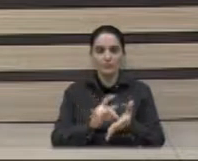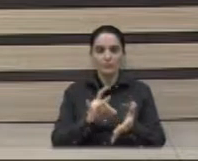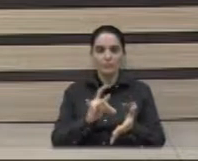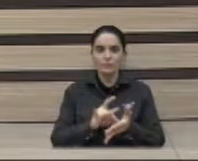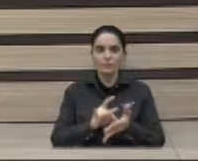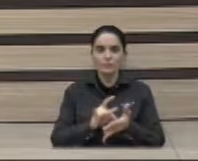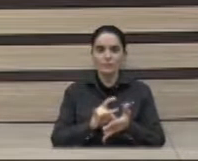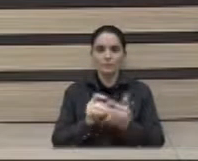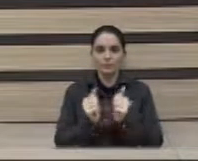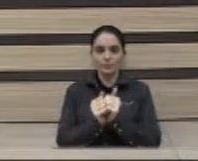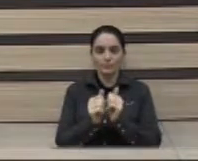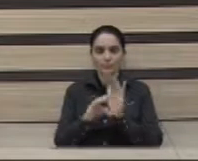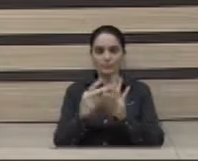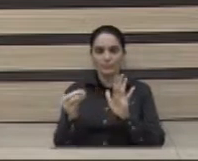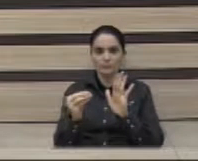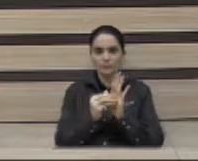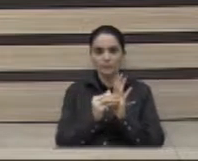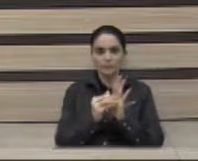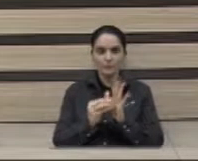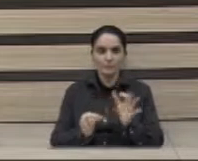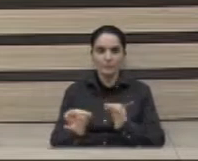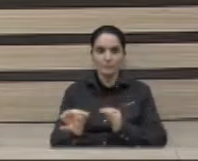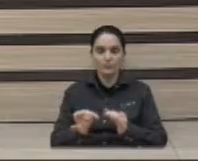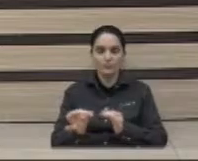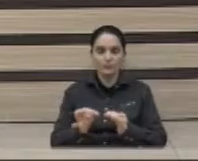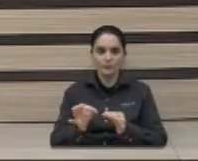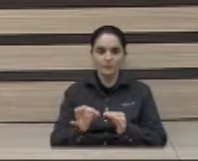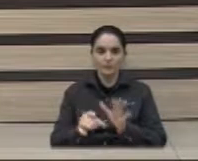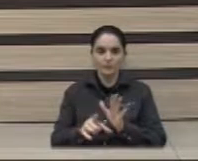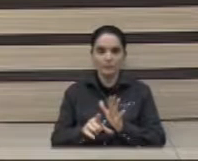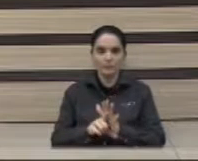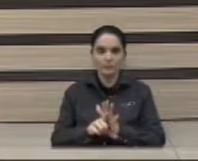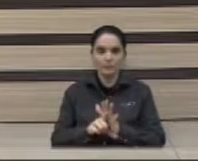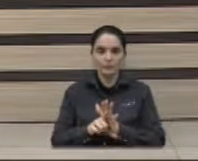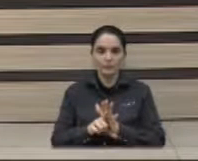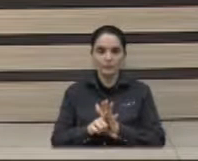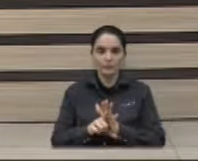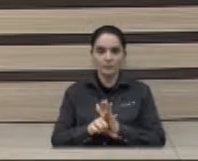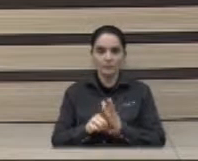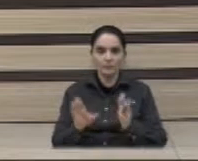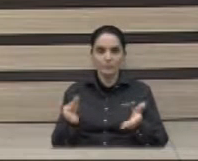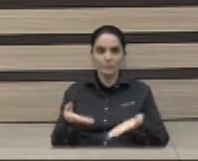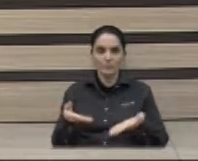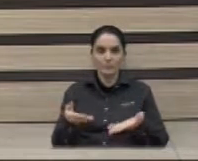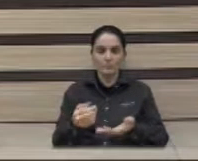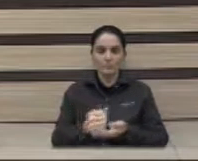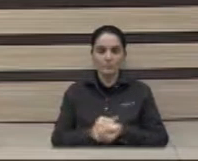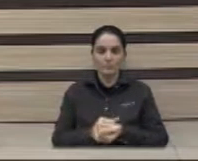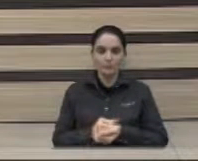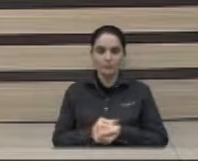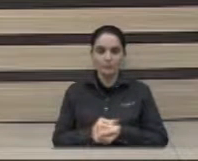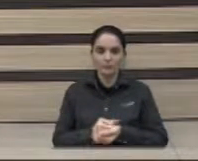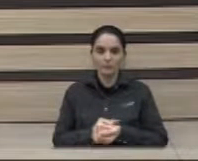e as emendas ao projeto de lei. Agora, o